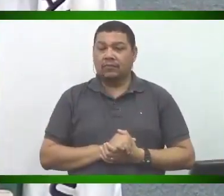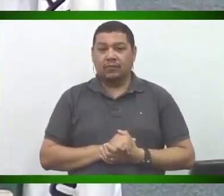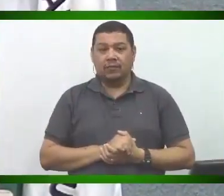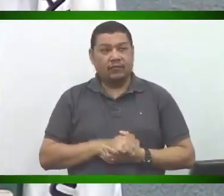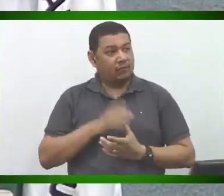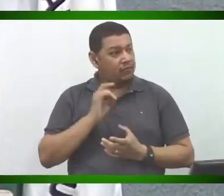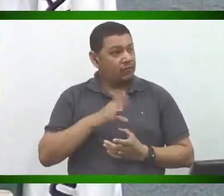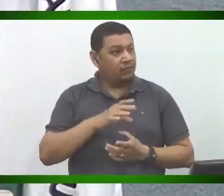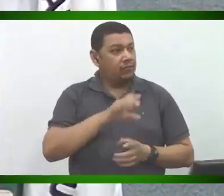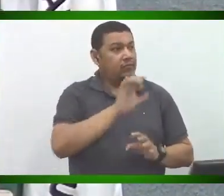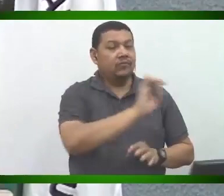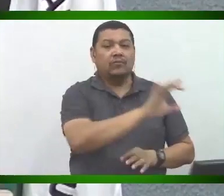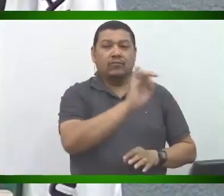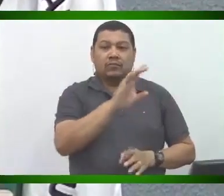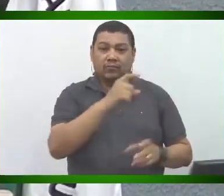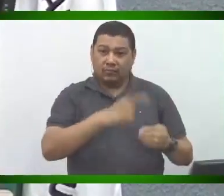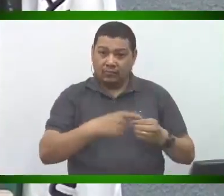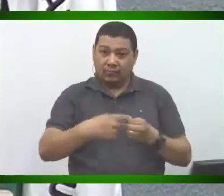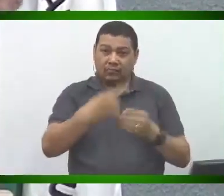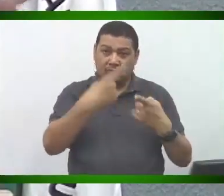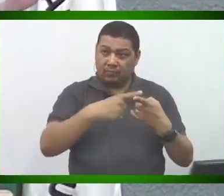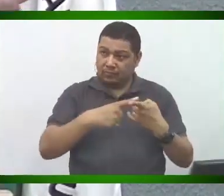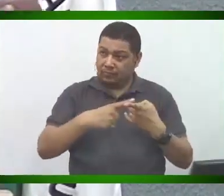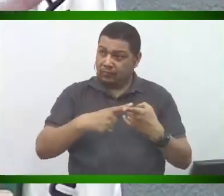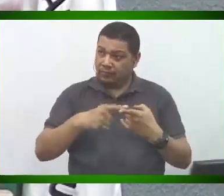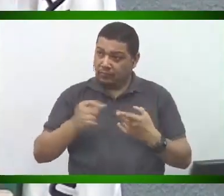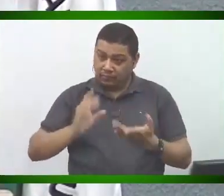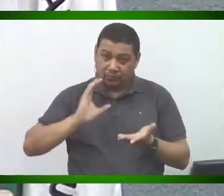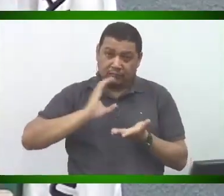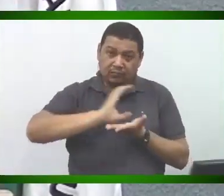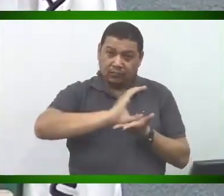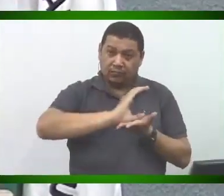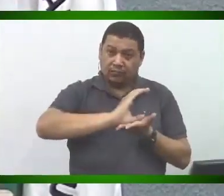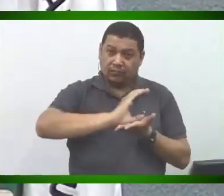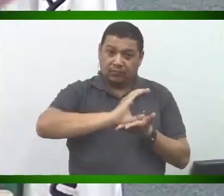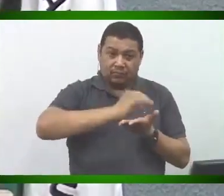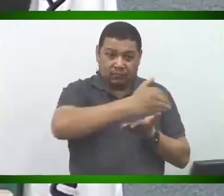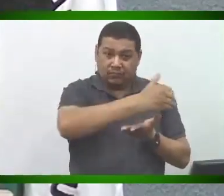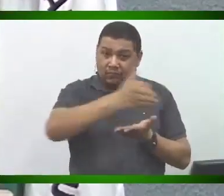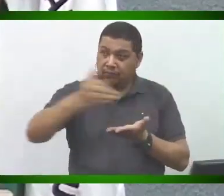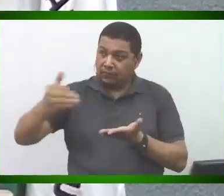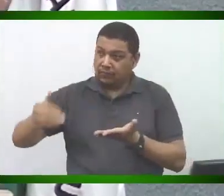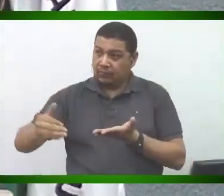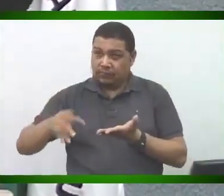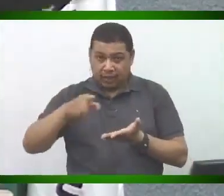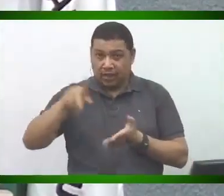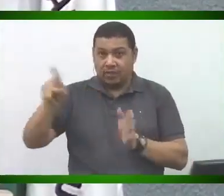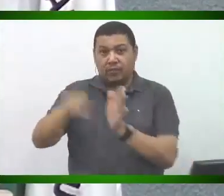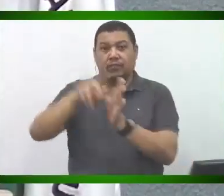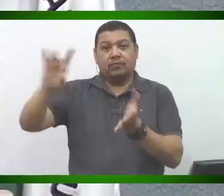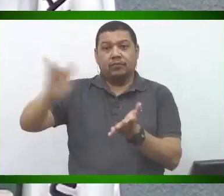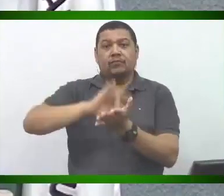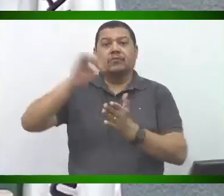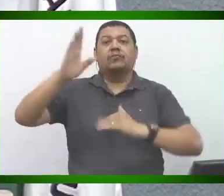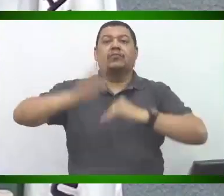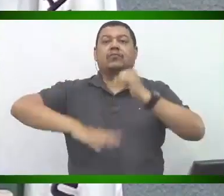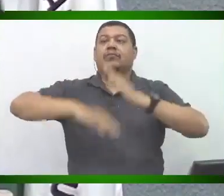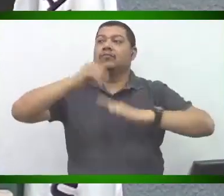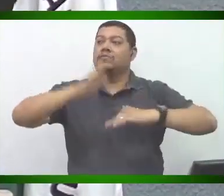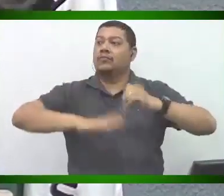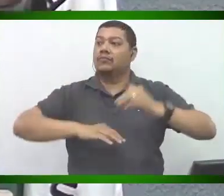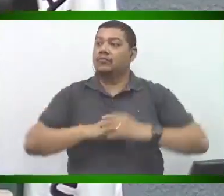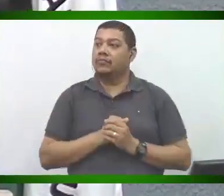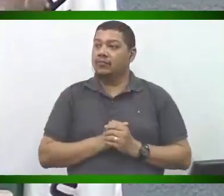municípios, para que os municípios recebam o recurso e contrate profissionais,